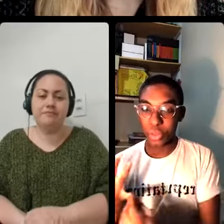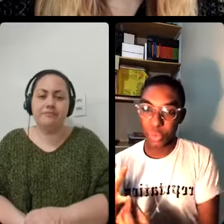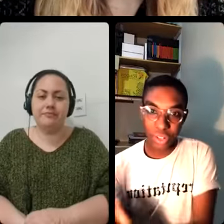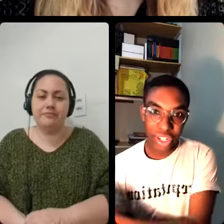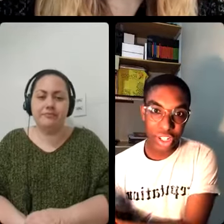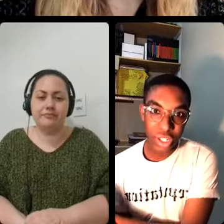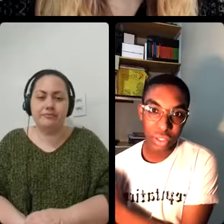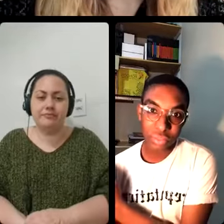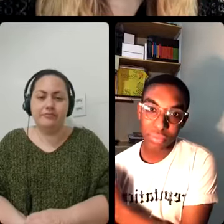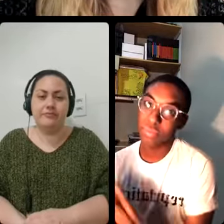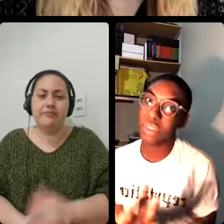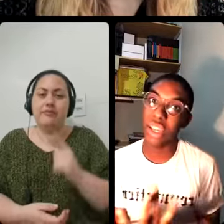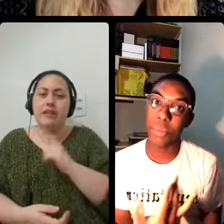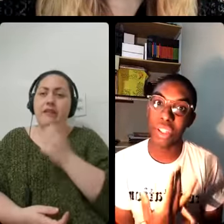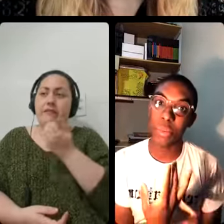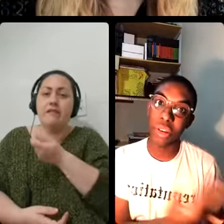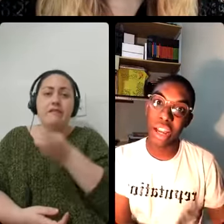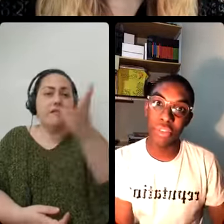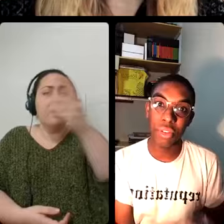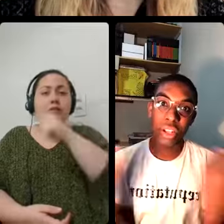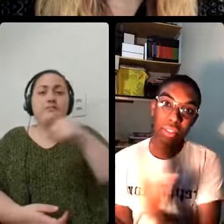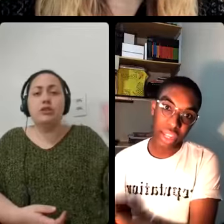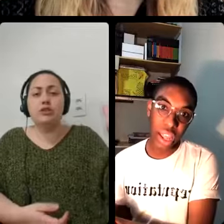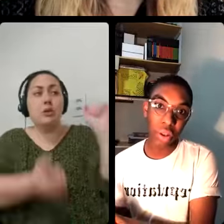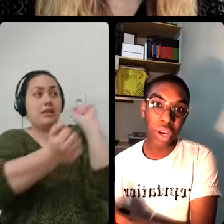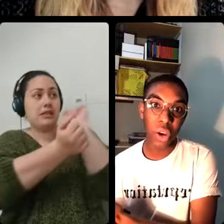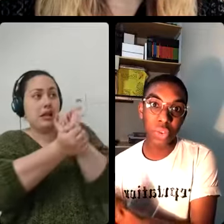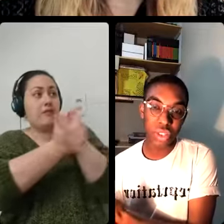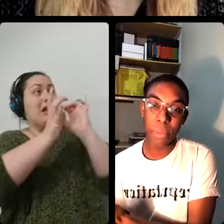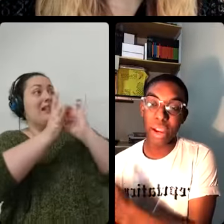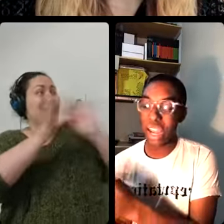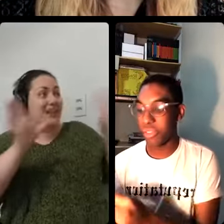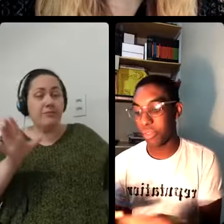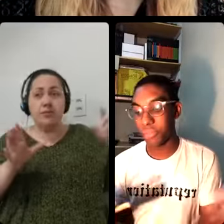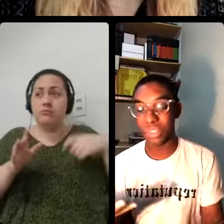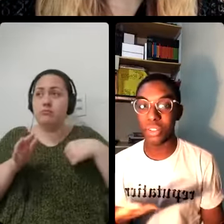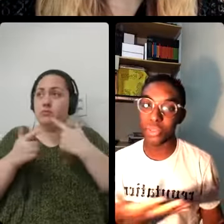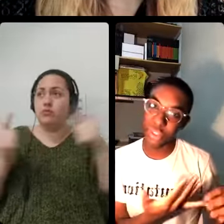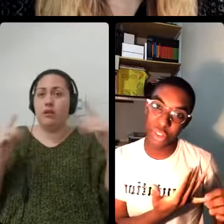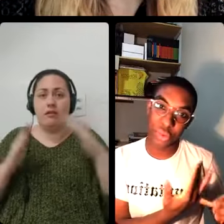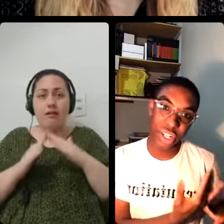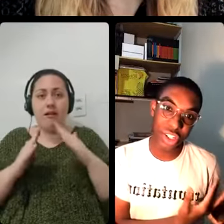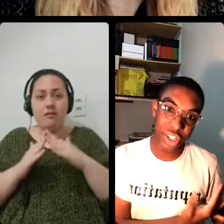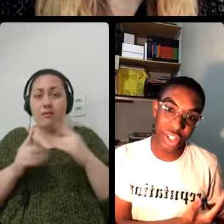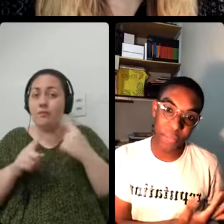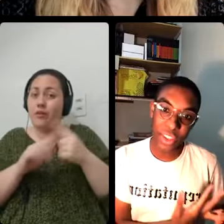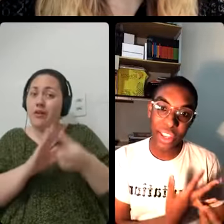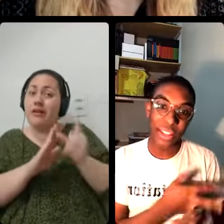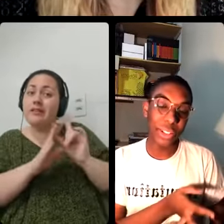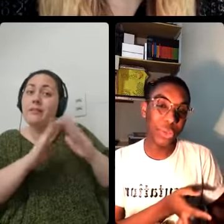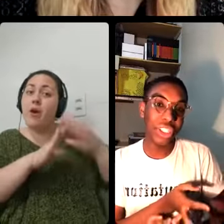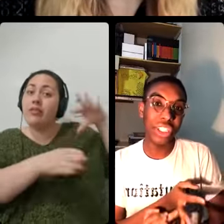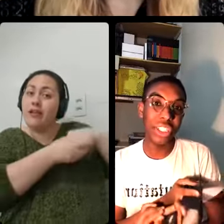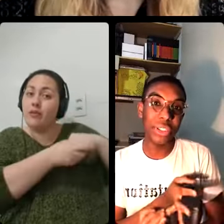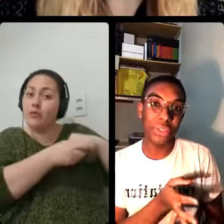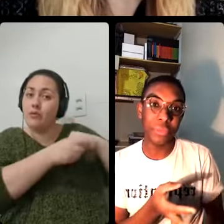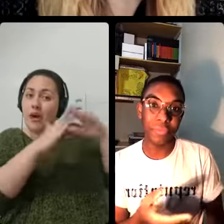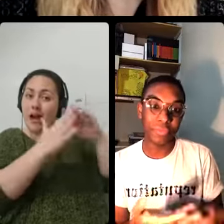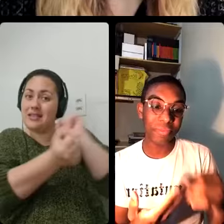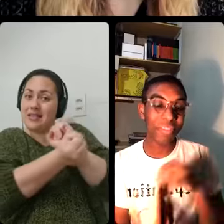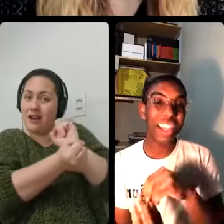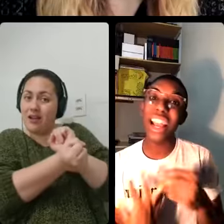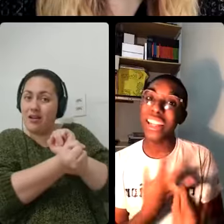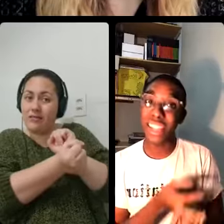não possuem moradia, né? Porque moravam naquele local onde trabalhavam, então não tinham moradia, não